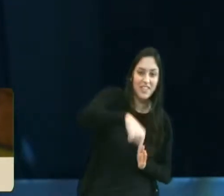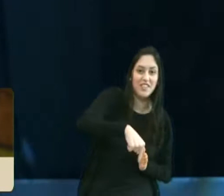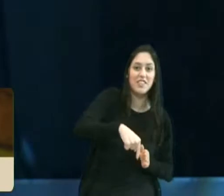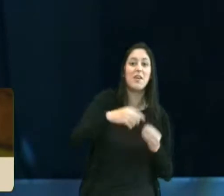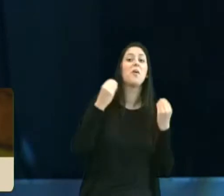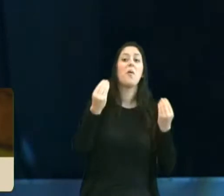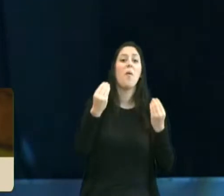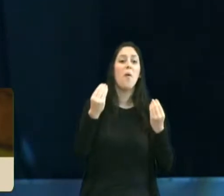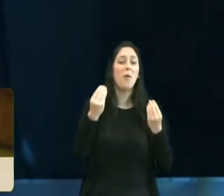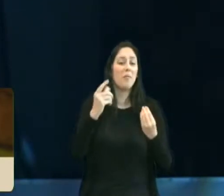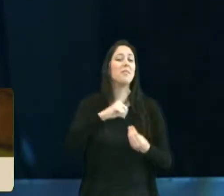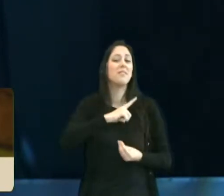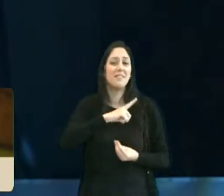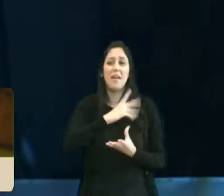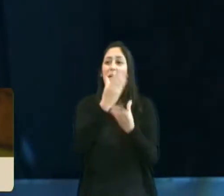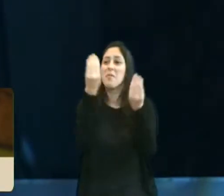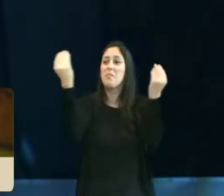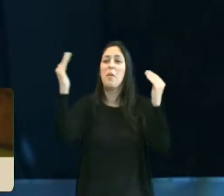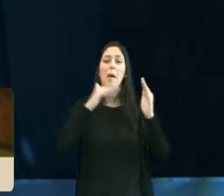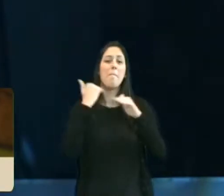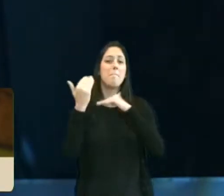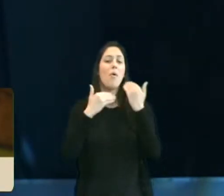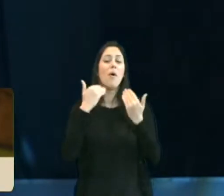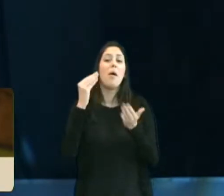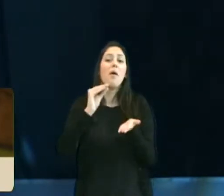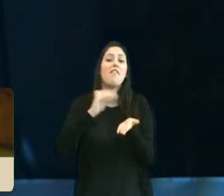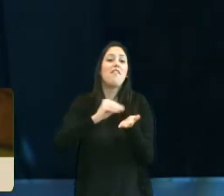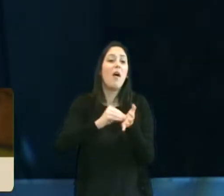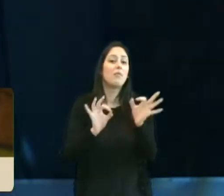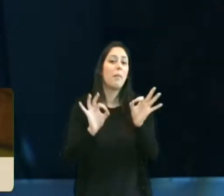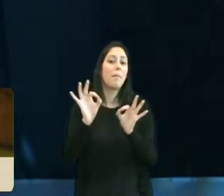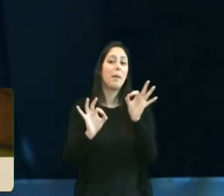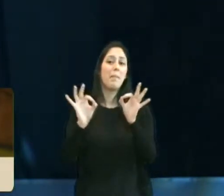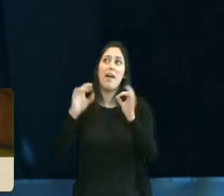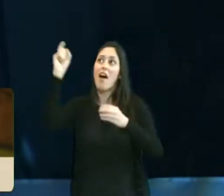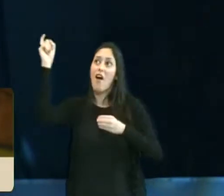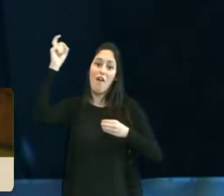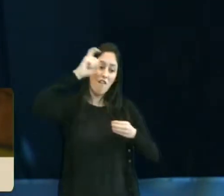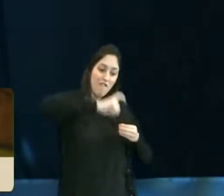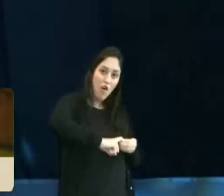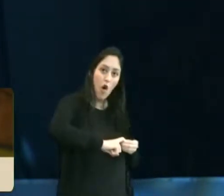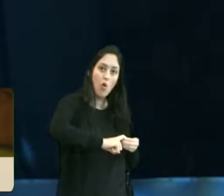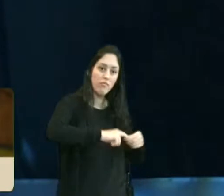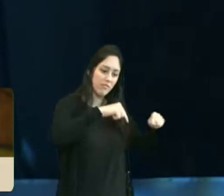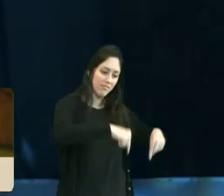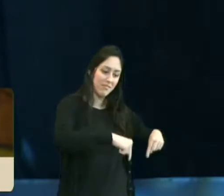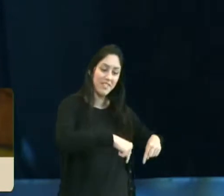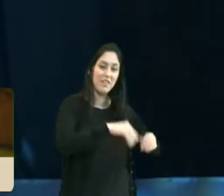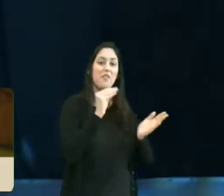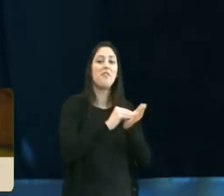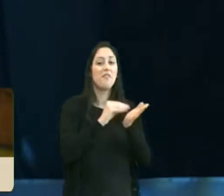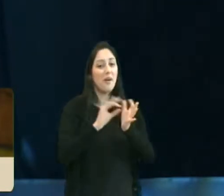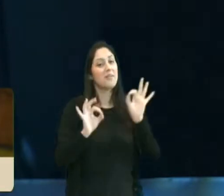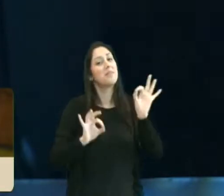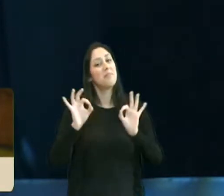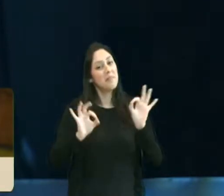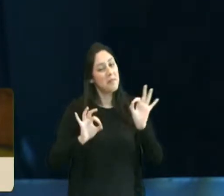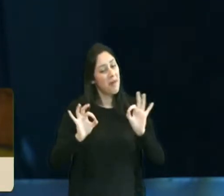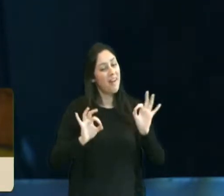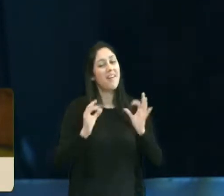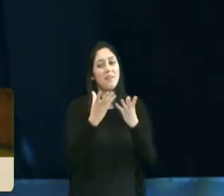na volta, não se prepara, não está pronto para a volta, e por isso